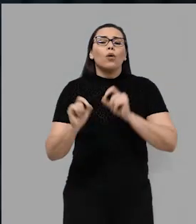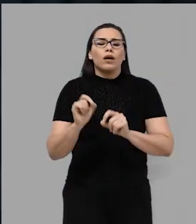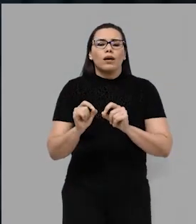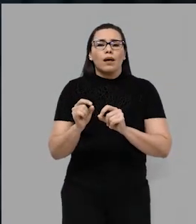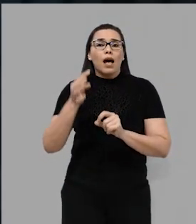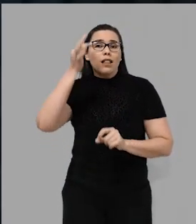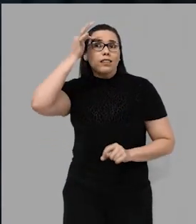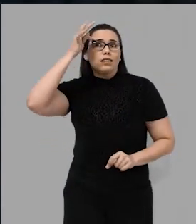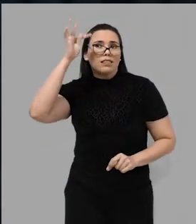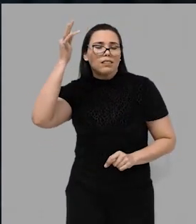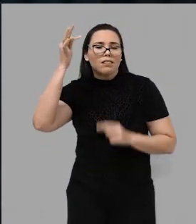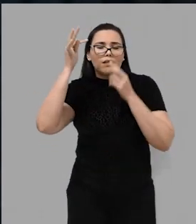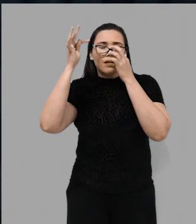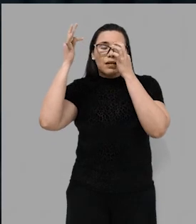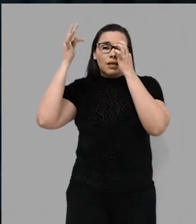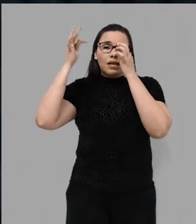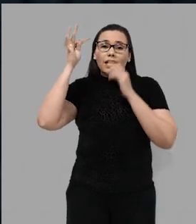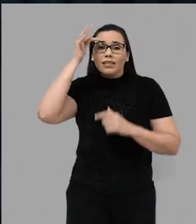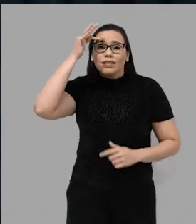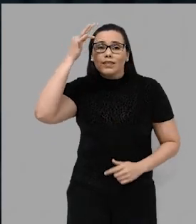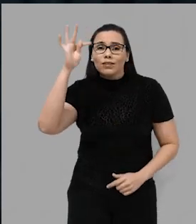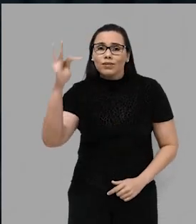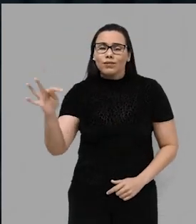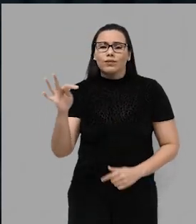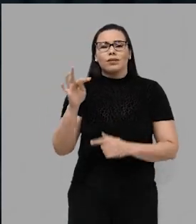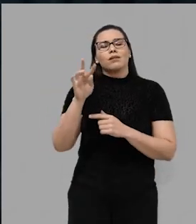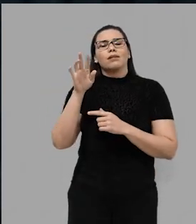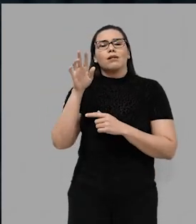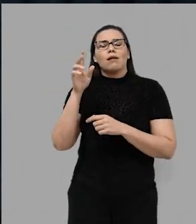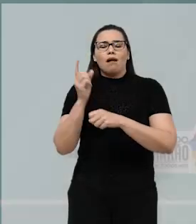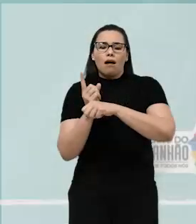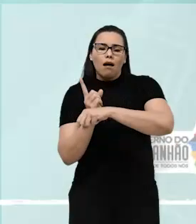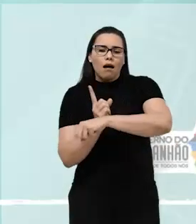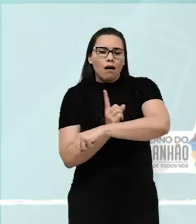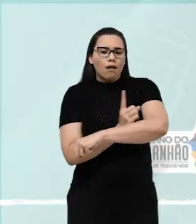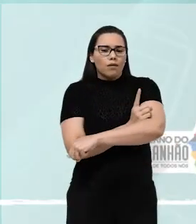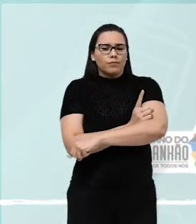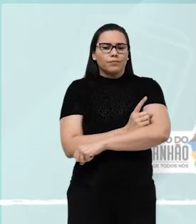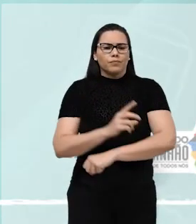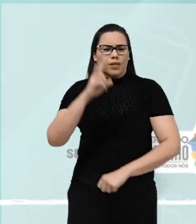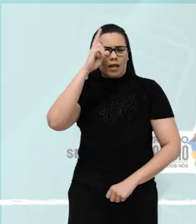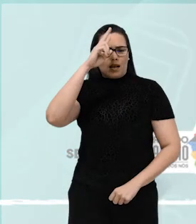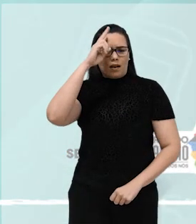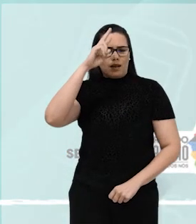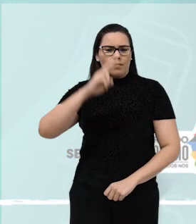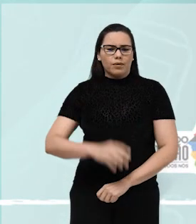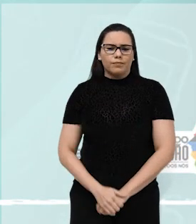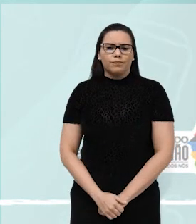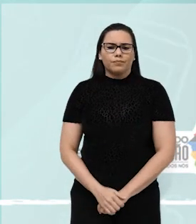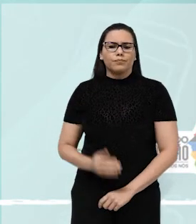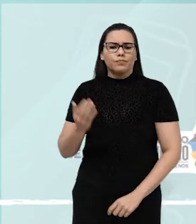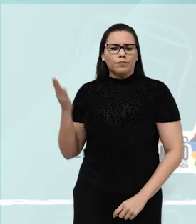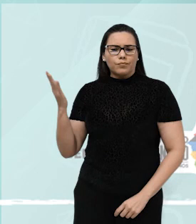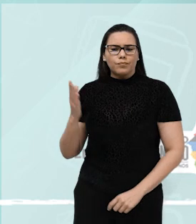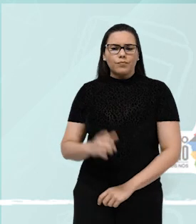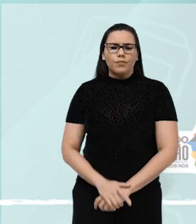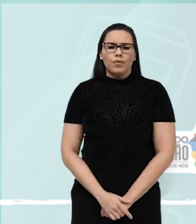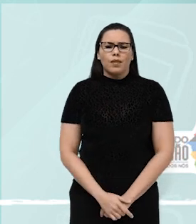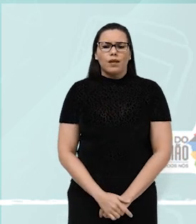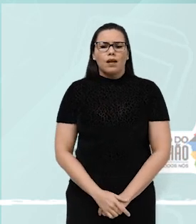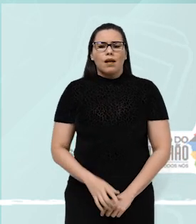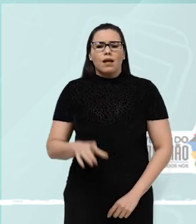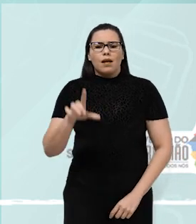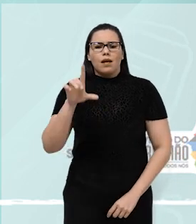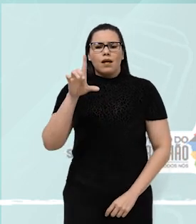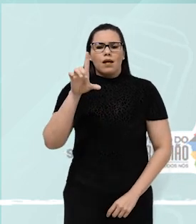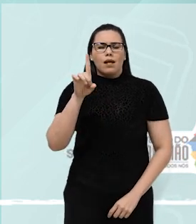que foram concebidas por esse cara aqui, o Charles Darwin, esse cara, ele trouxe uma ideia, né, a ideia de